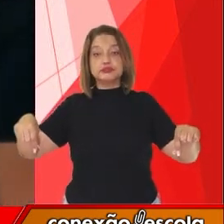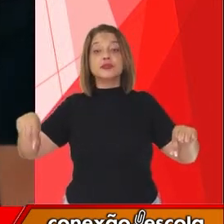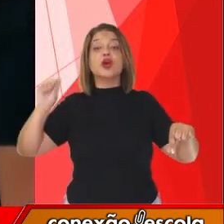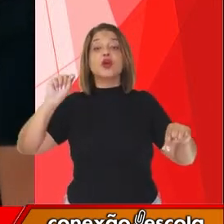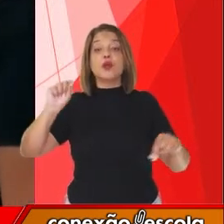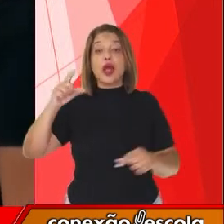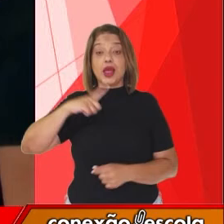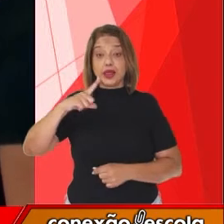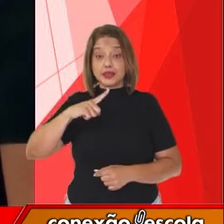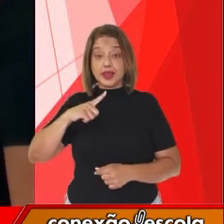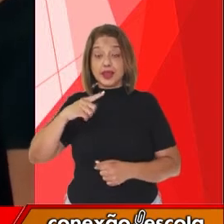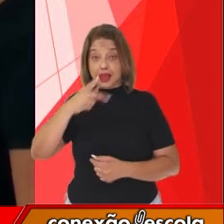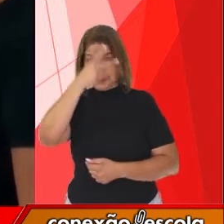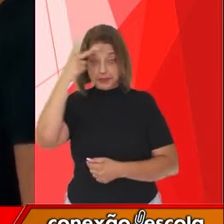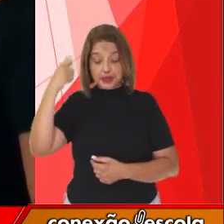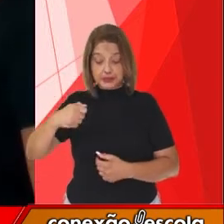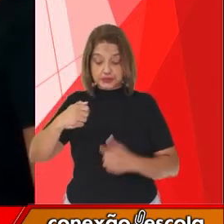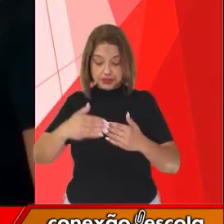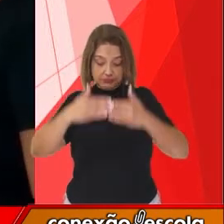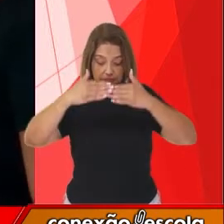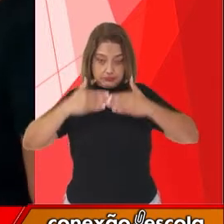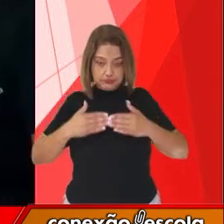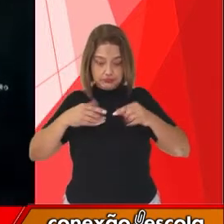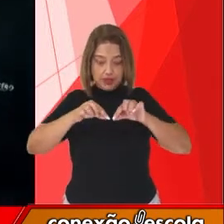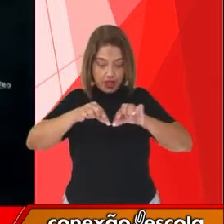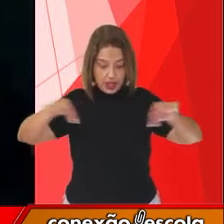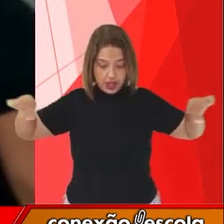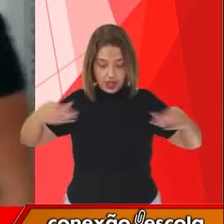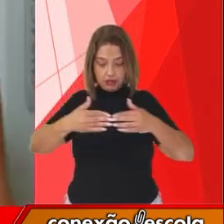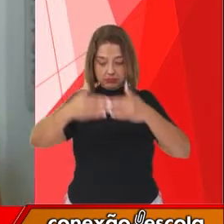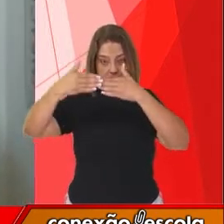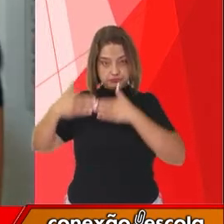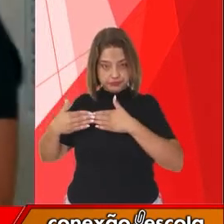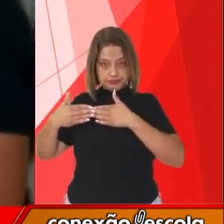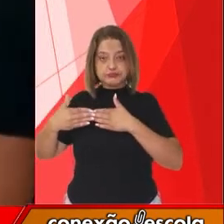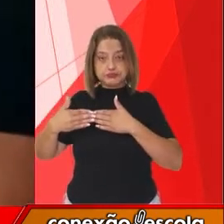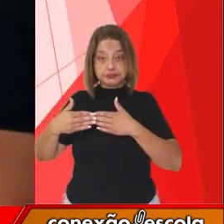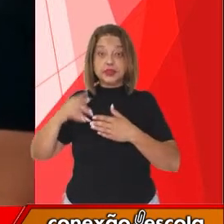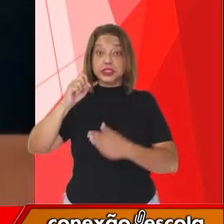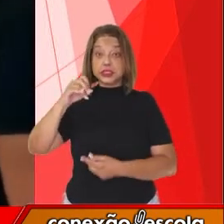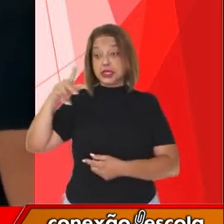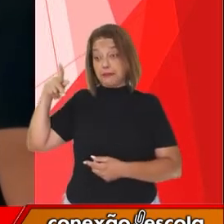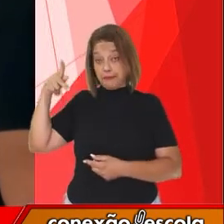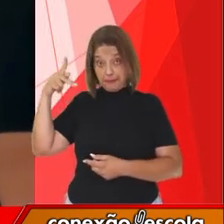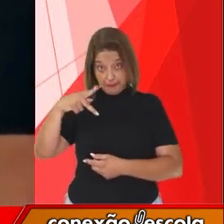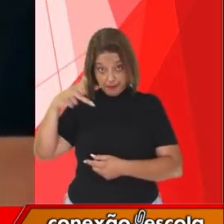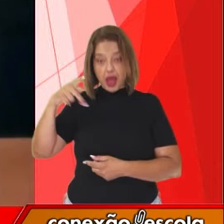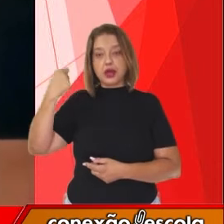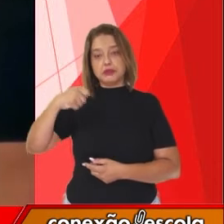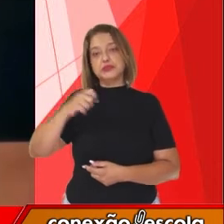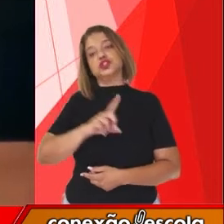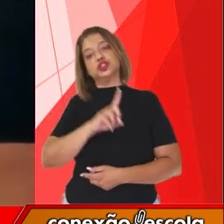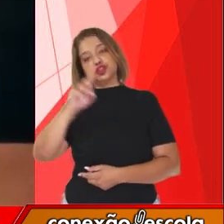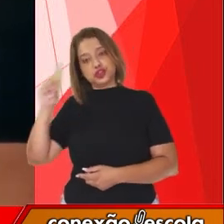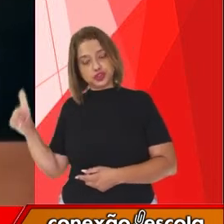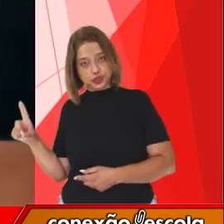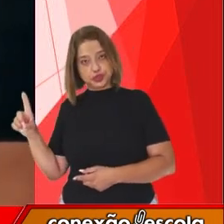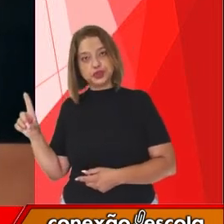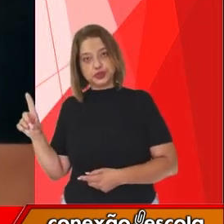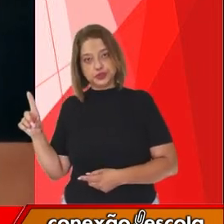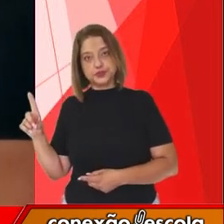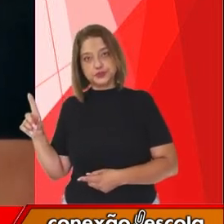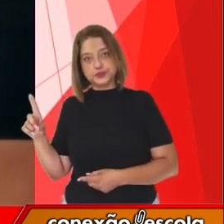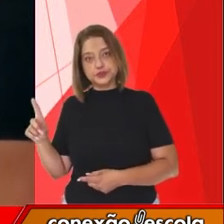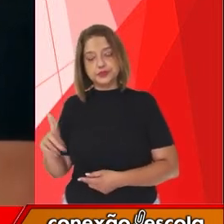ser feito atrás da linha de fundo. Se o placar é par, o jogador vai se posicionar do